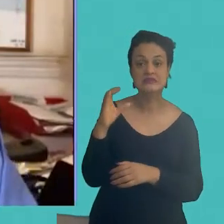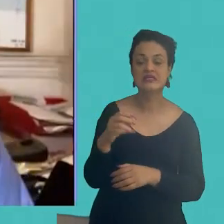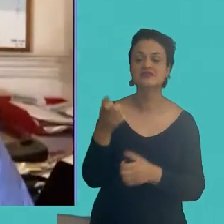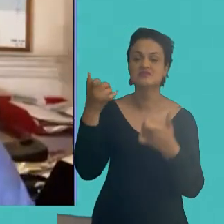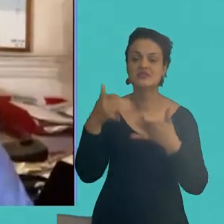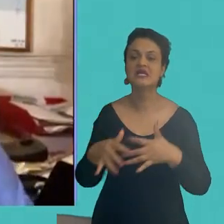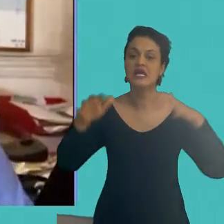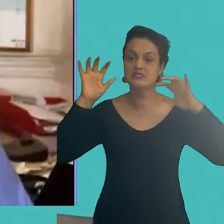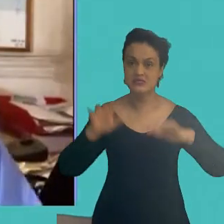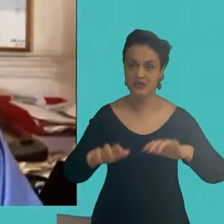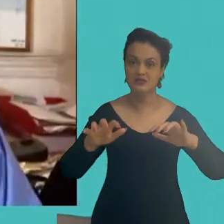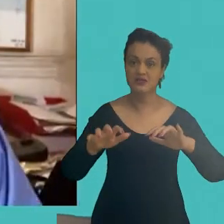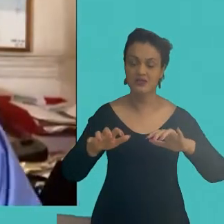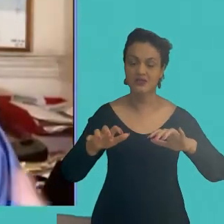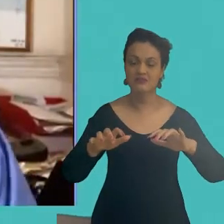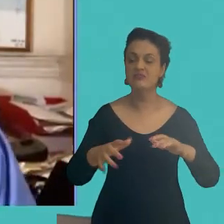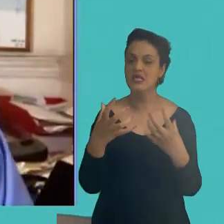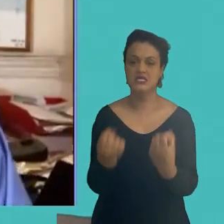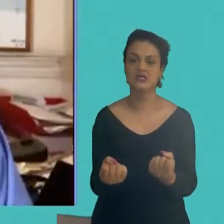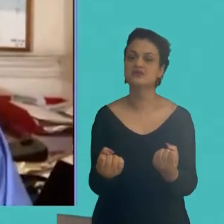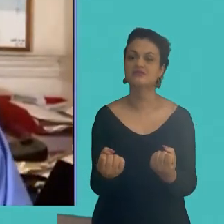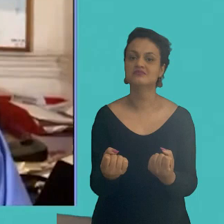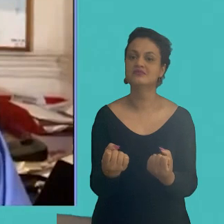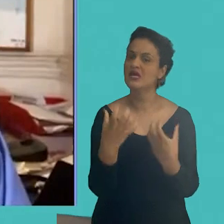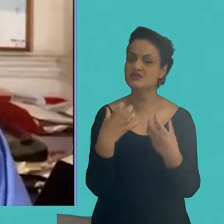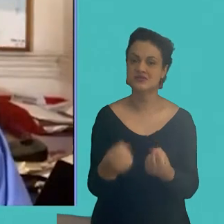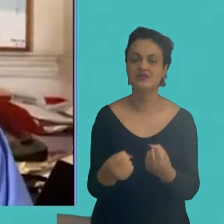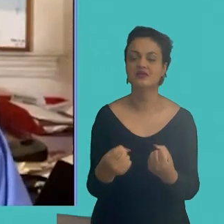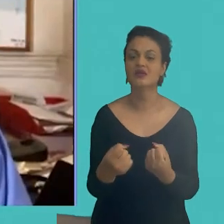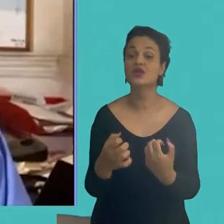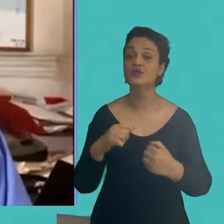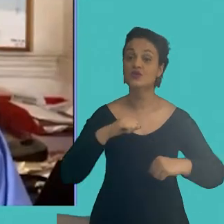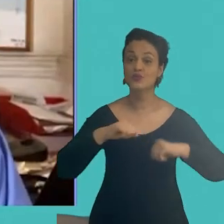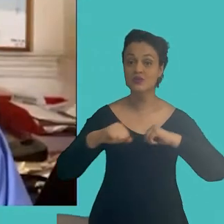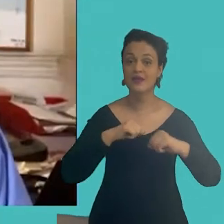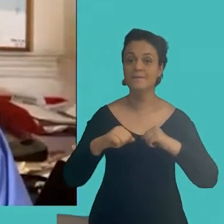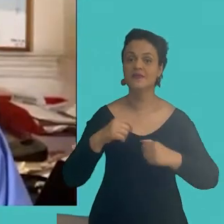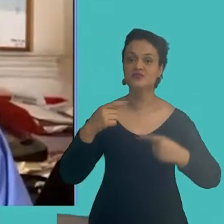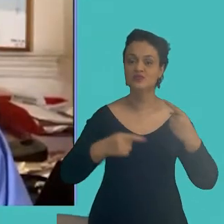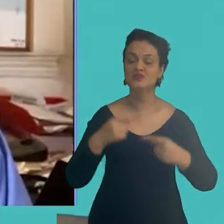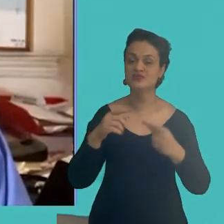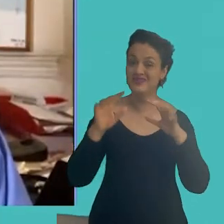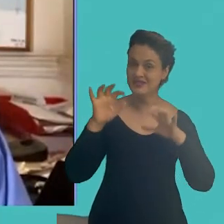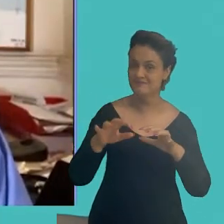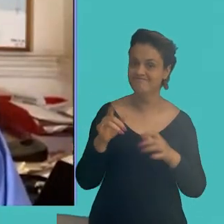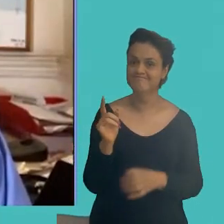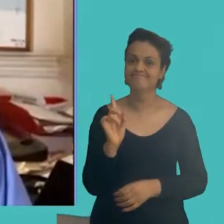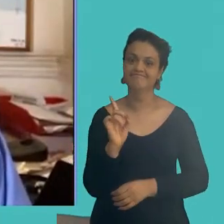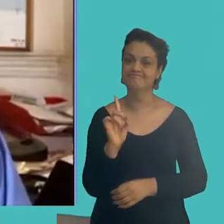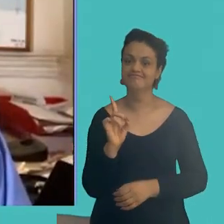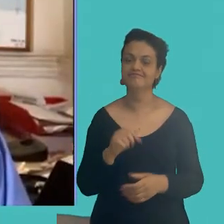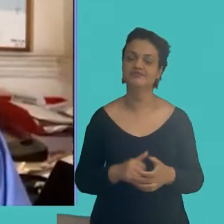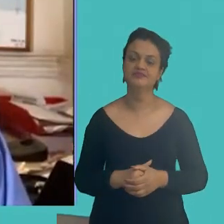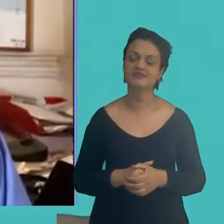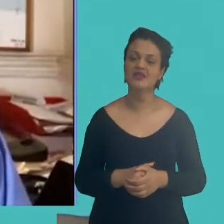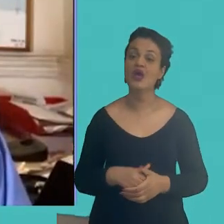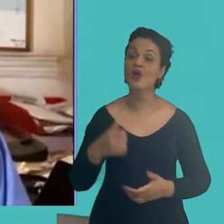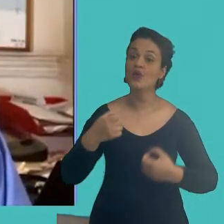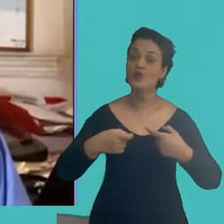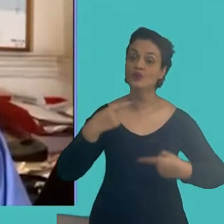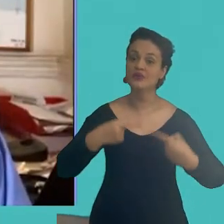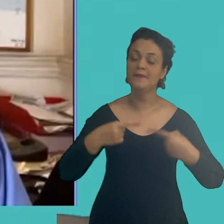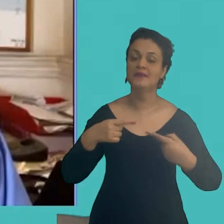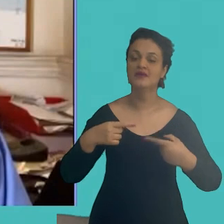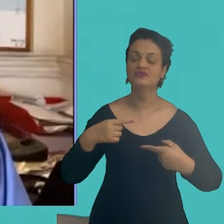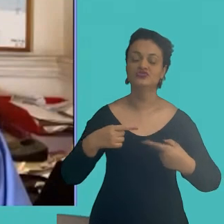tem que ser aceito. E o debate político não se dá nesses termos. O debate político não se dá a partir